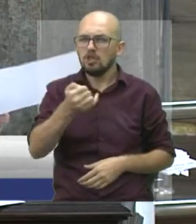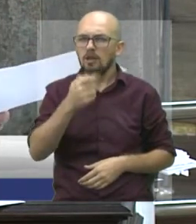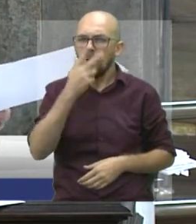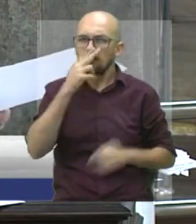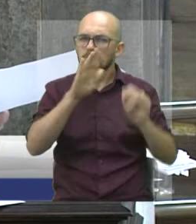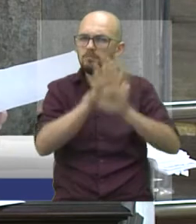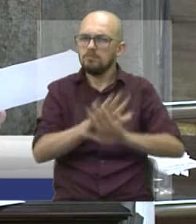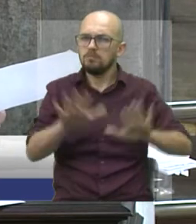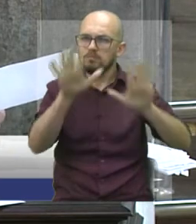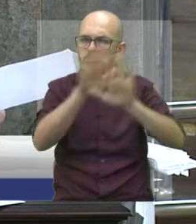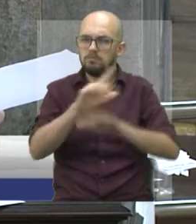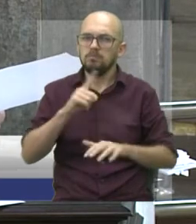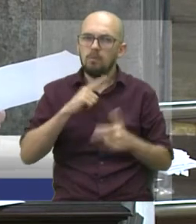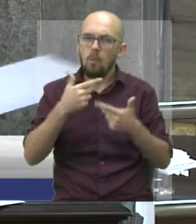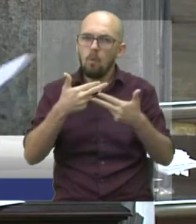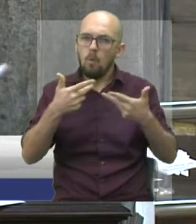apontamento?